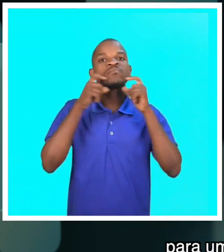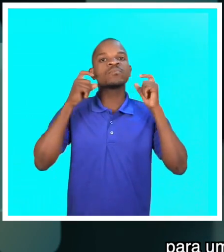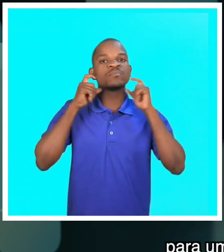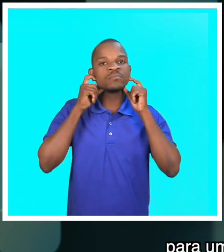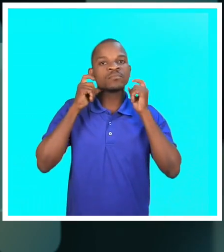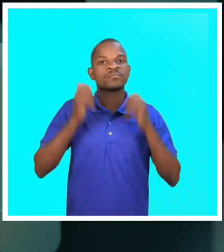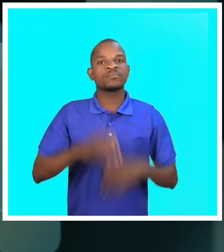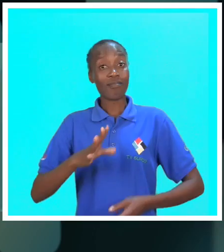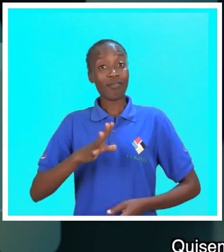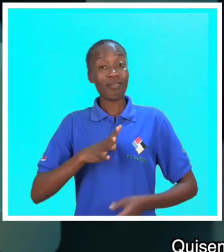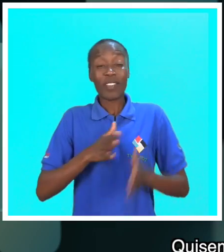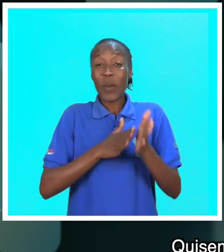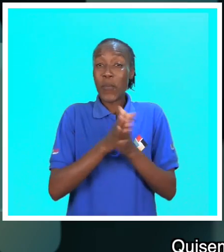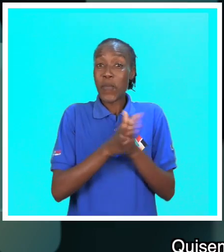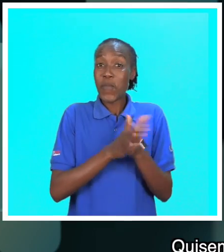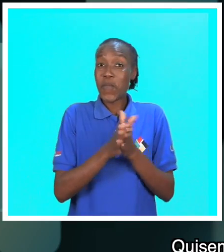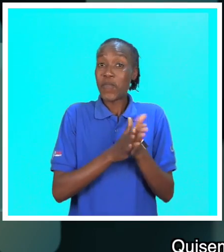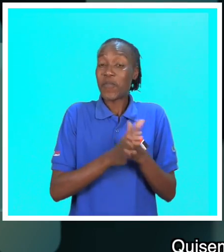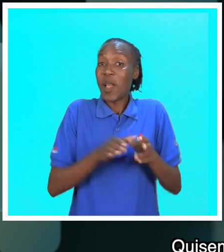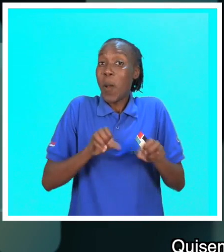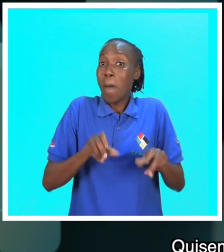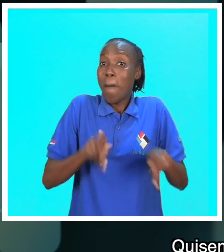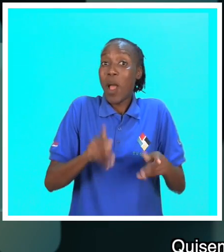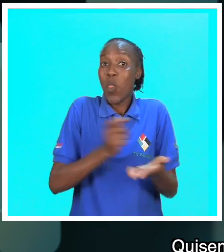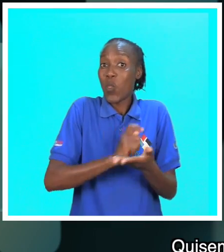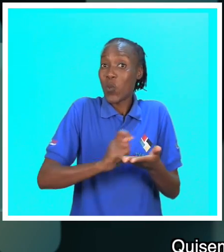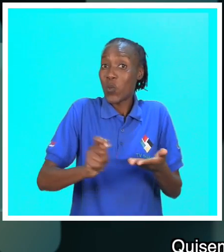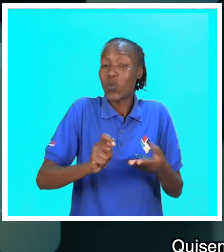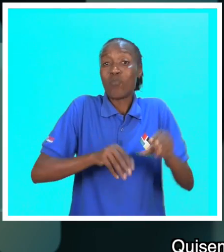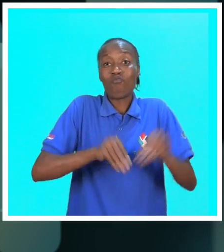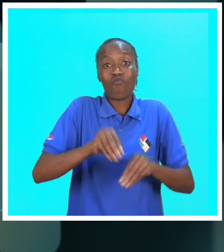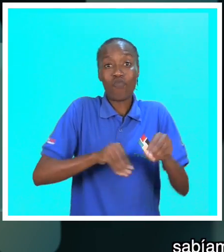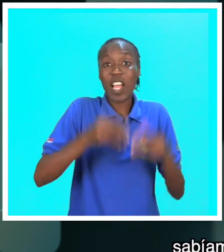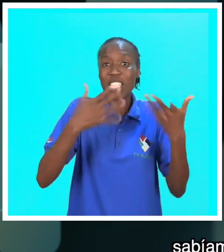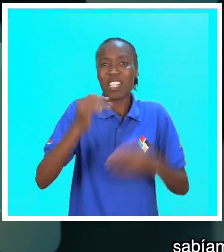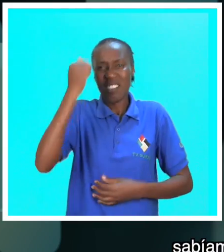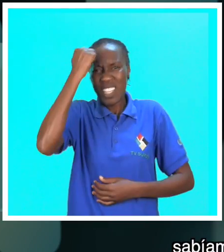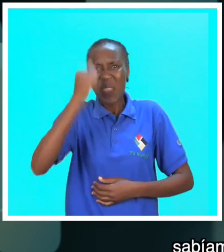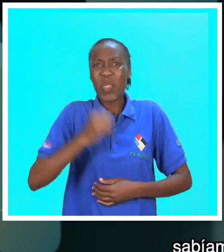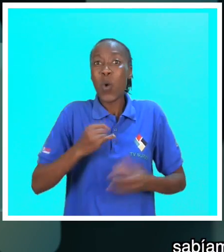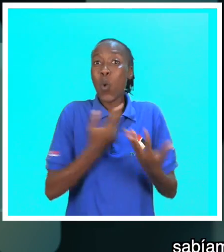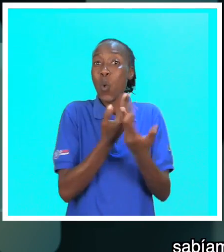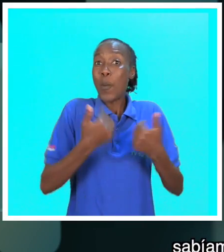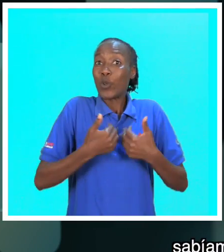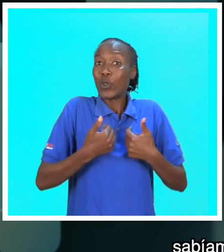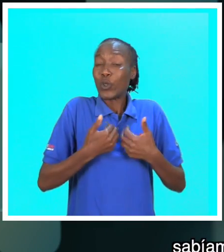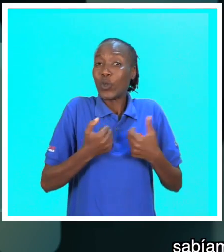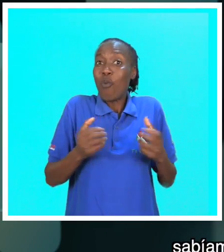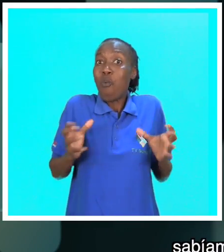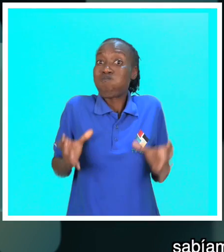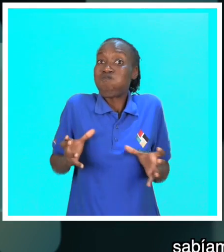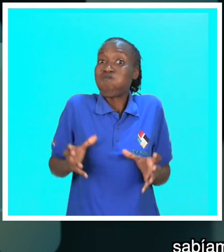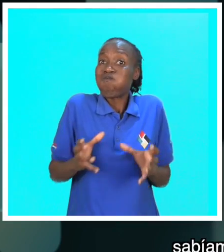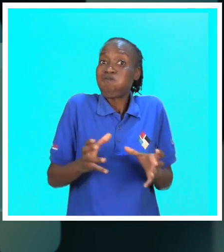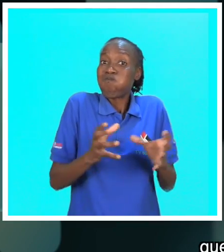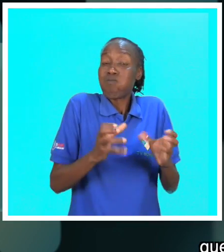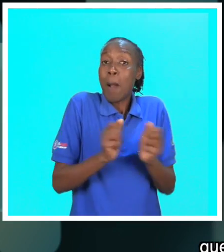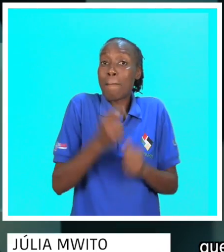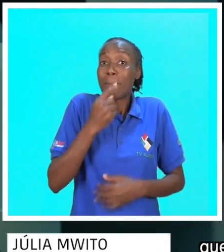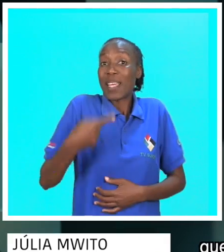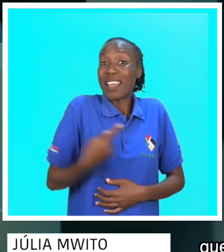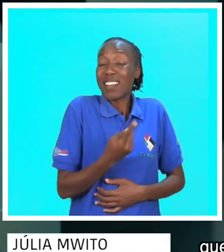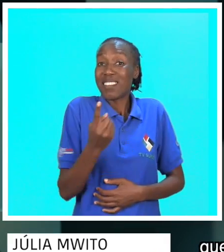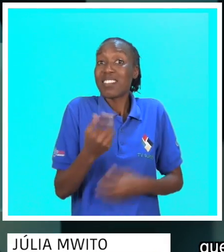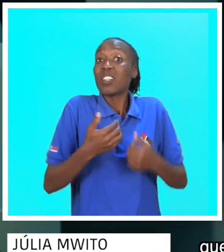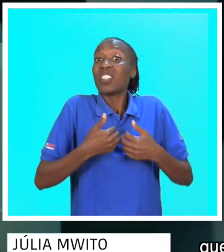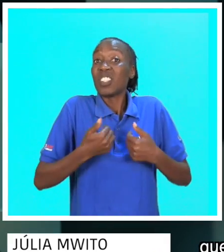país. Quisemos aproveitar esta oportunidade de jogos escolares, que sabíamos que teríamos a presença massiva de jovens,